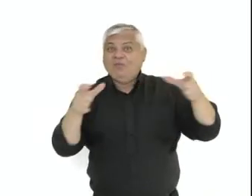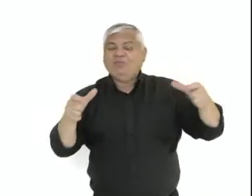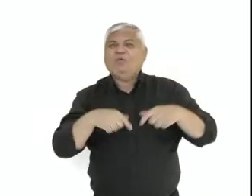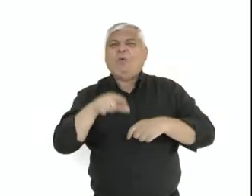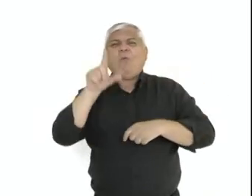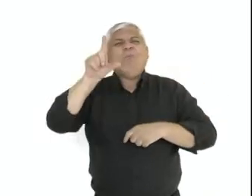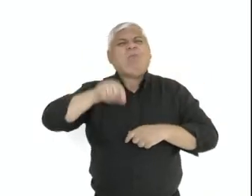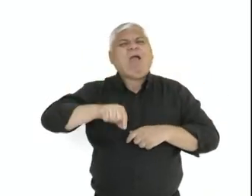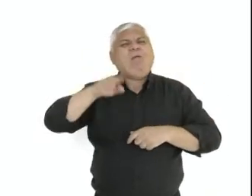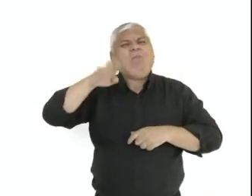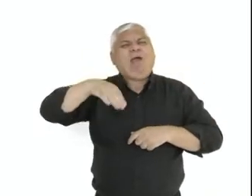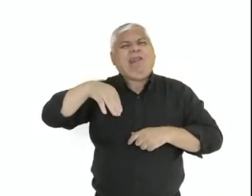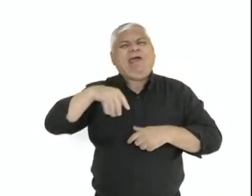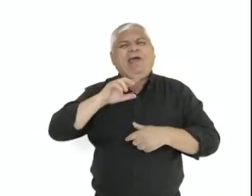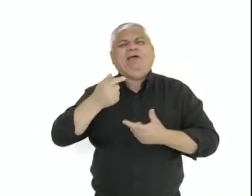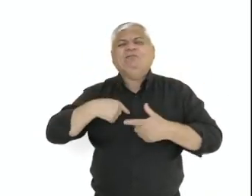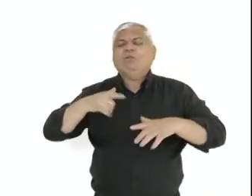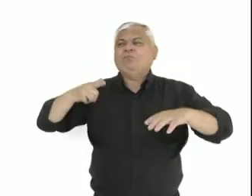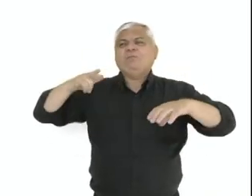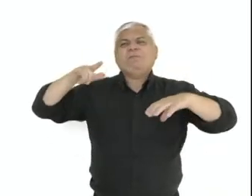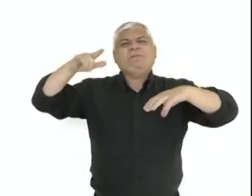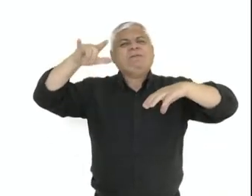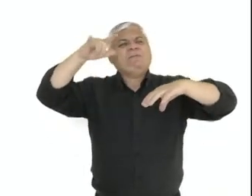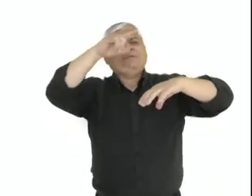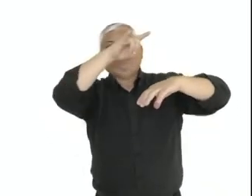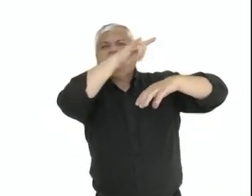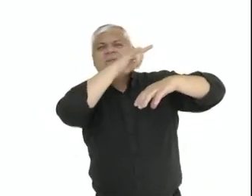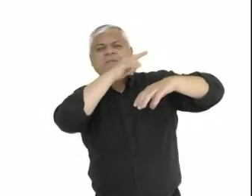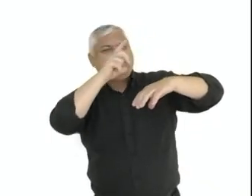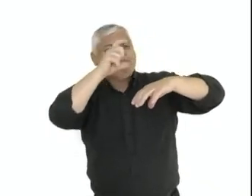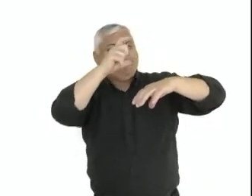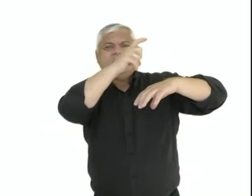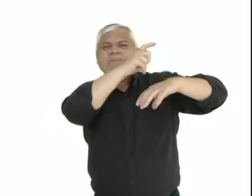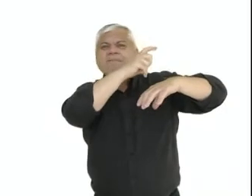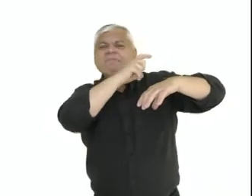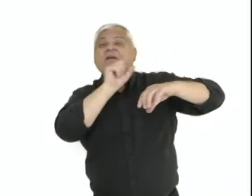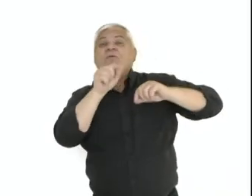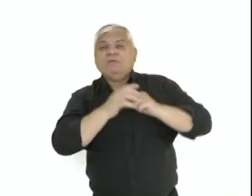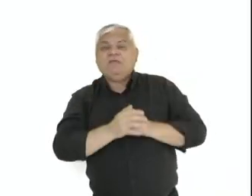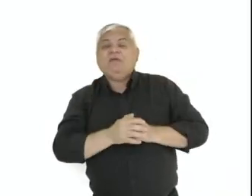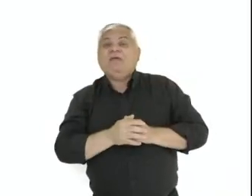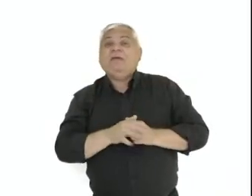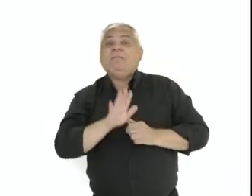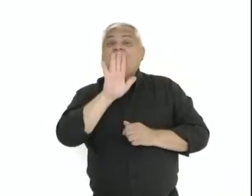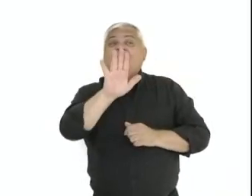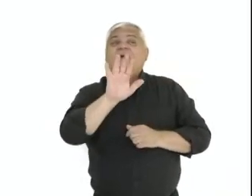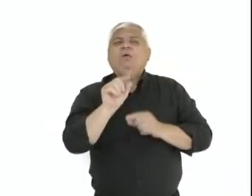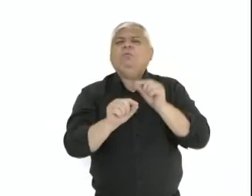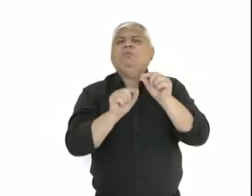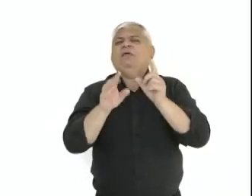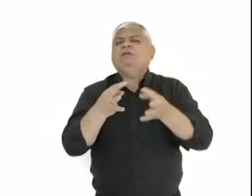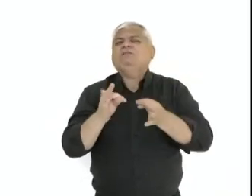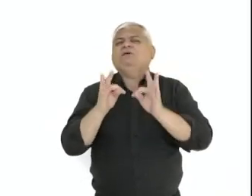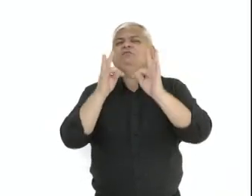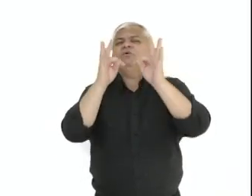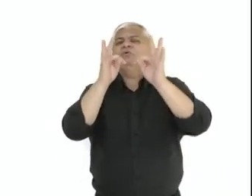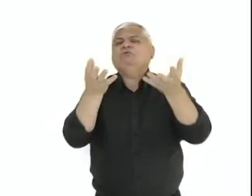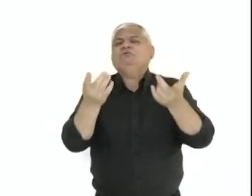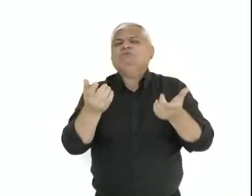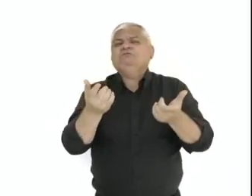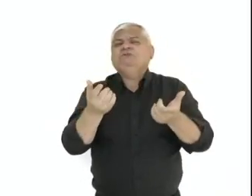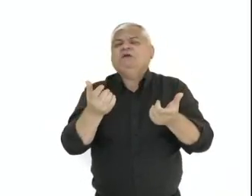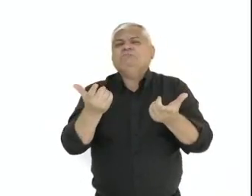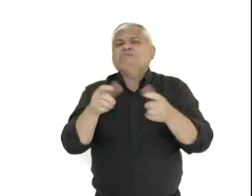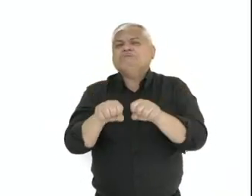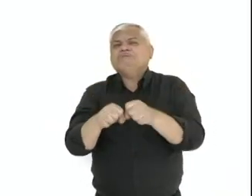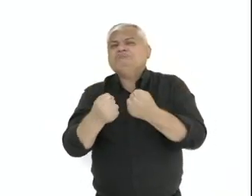custo quando comparado a outras tecnologias. Qual seria uma desvantagem dessa tecnologia quando